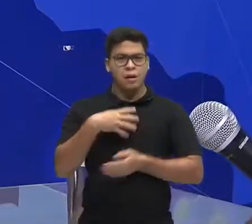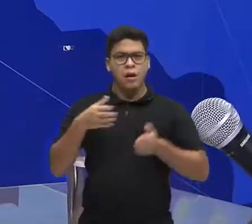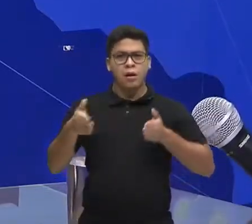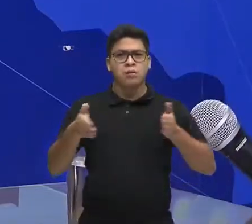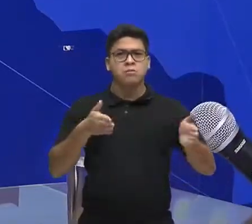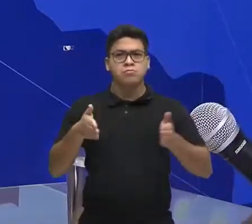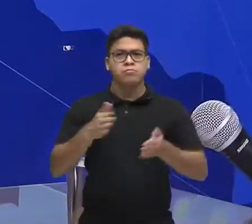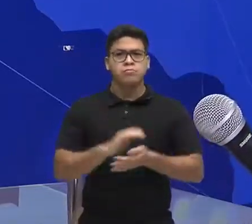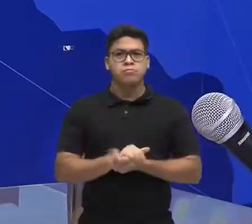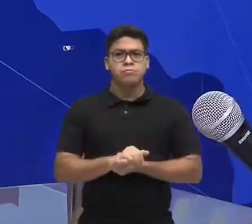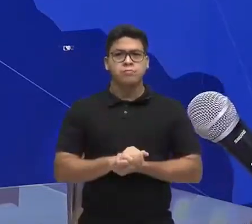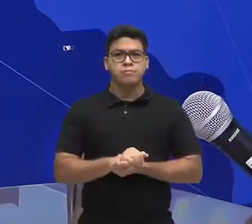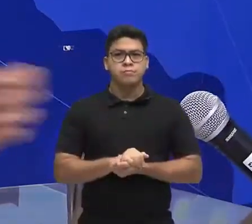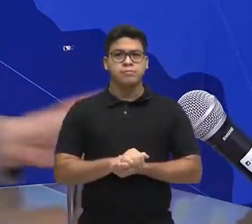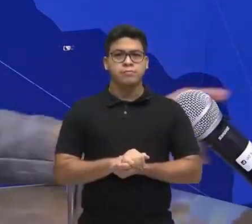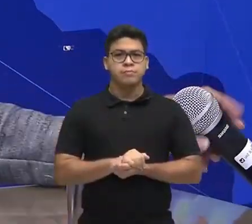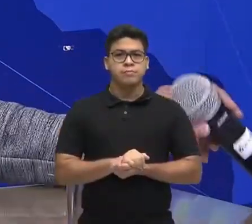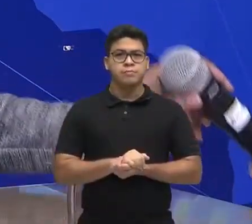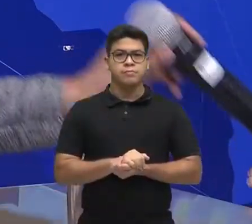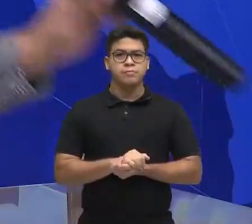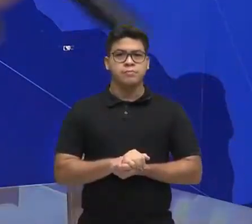de sofrimento?